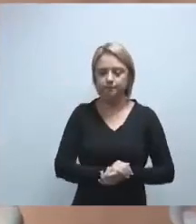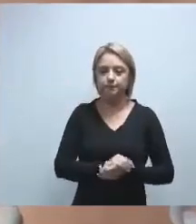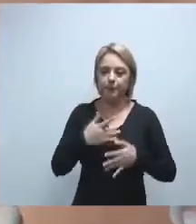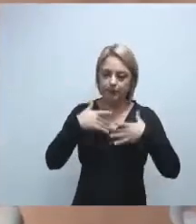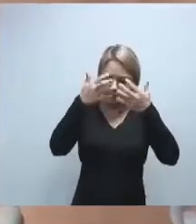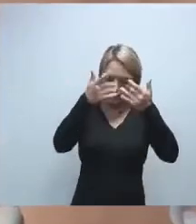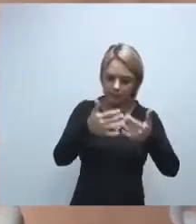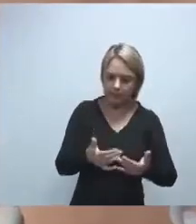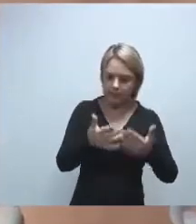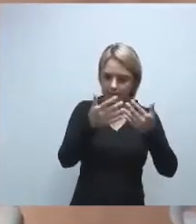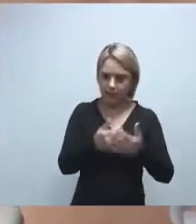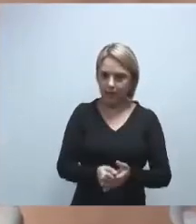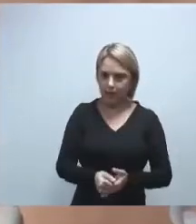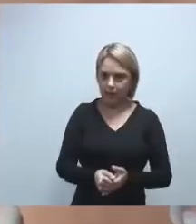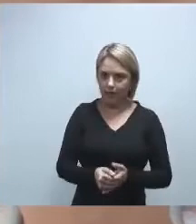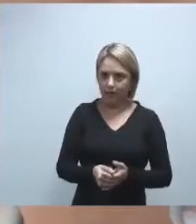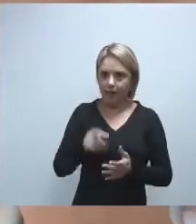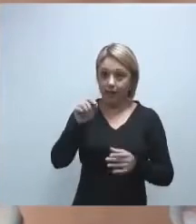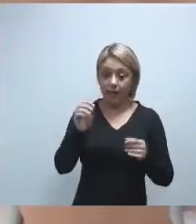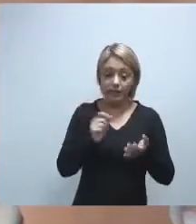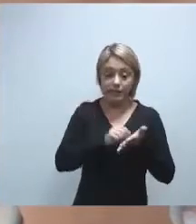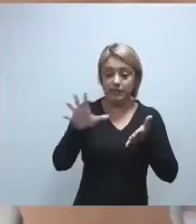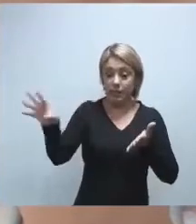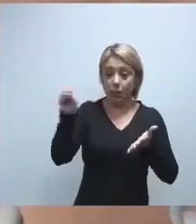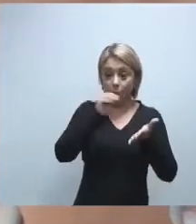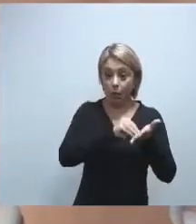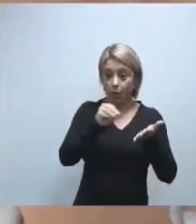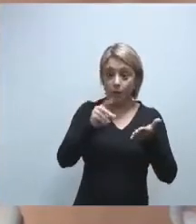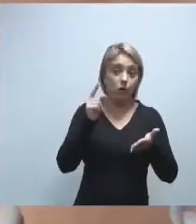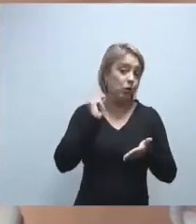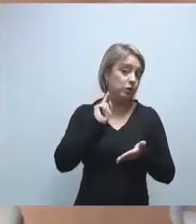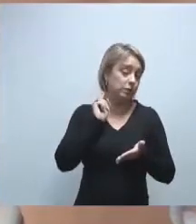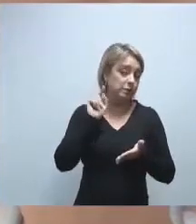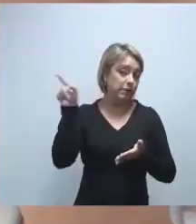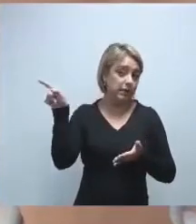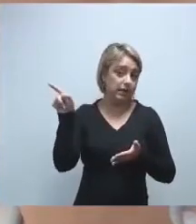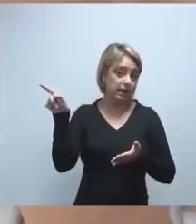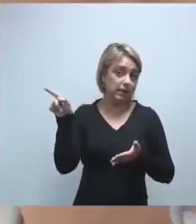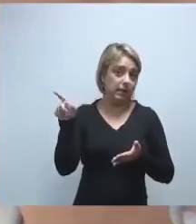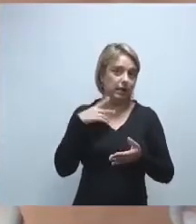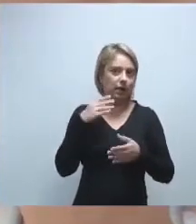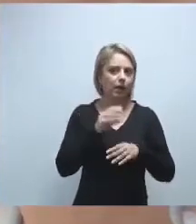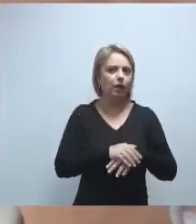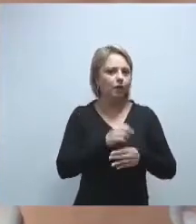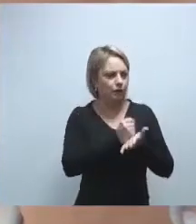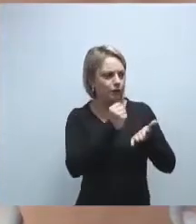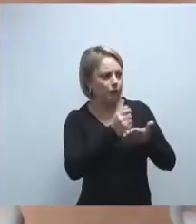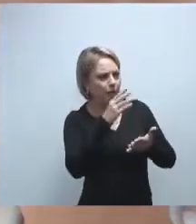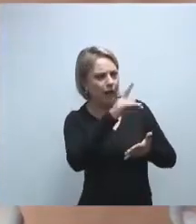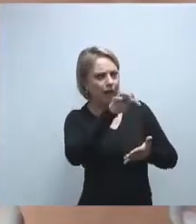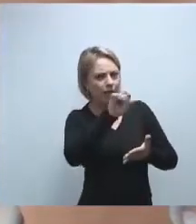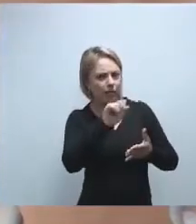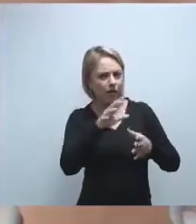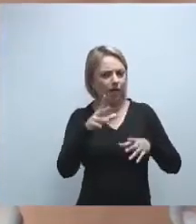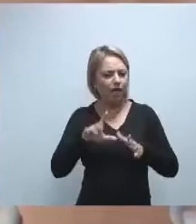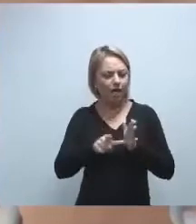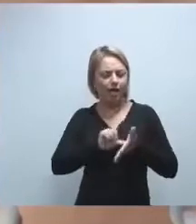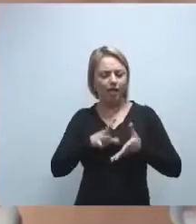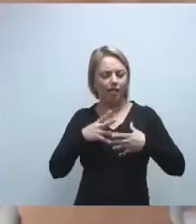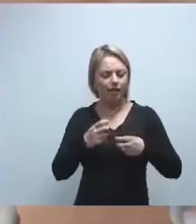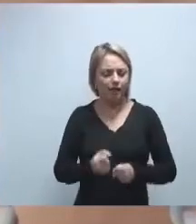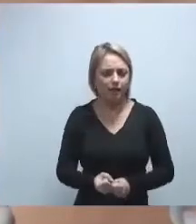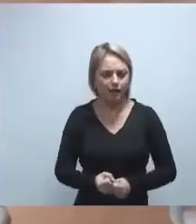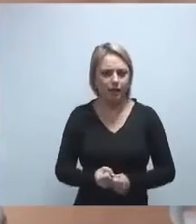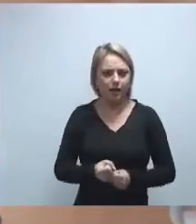essas alegações finais com cinco piola de minas gerais eu fui lá no cartório antes de assumir fui lá e tirei